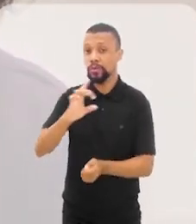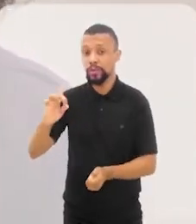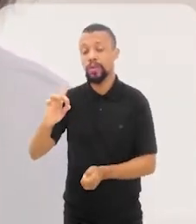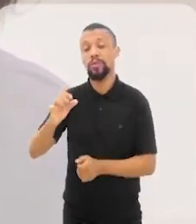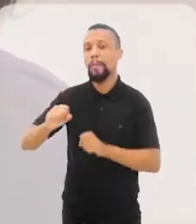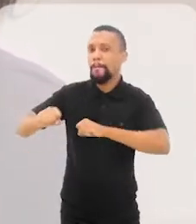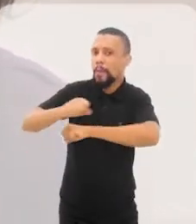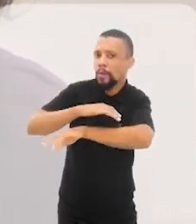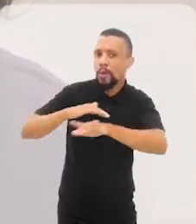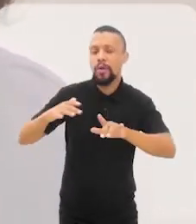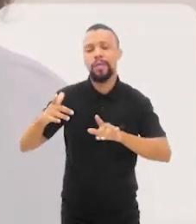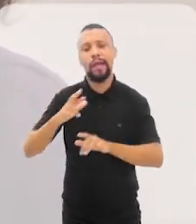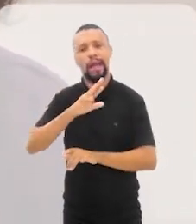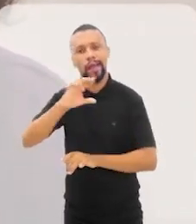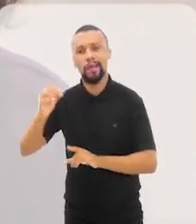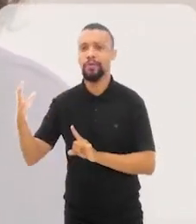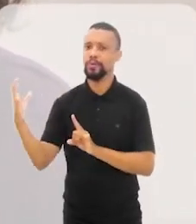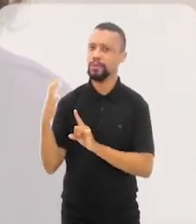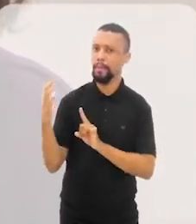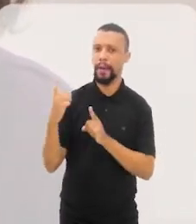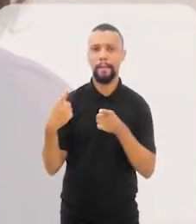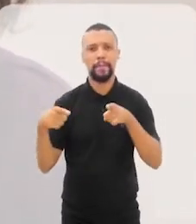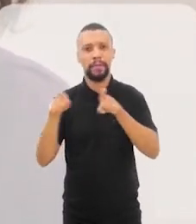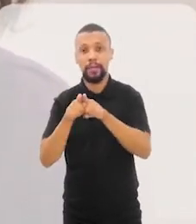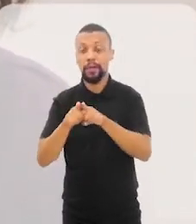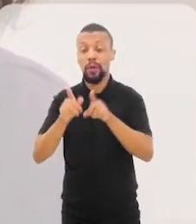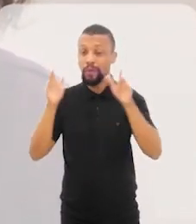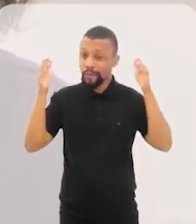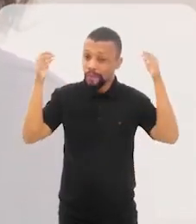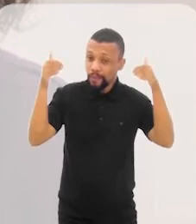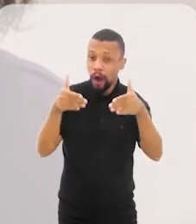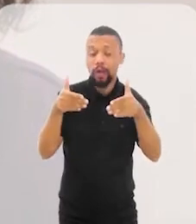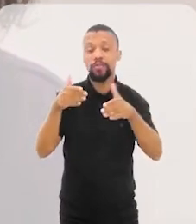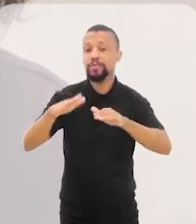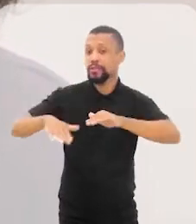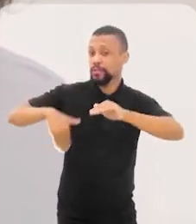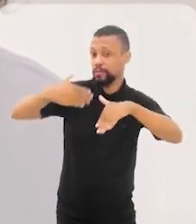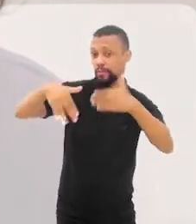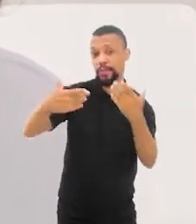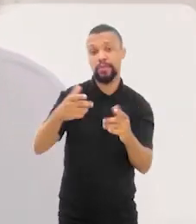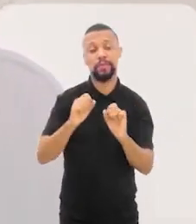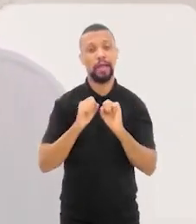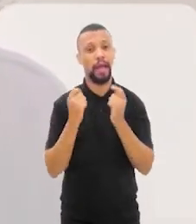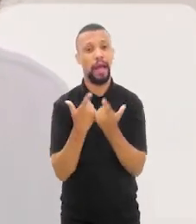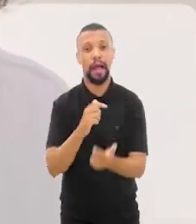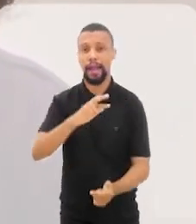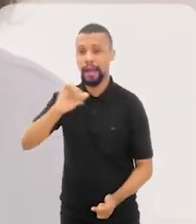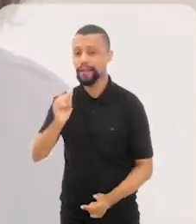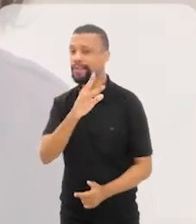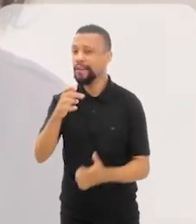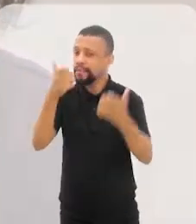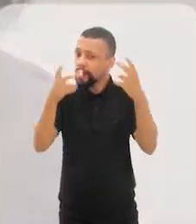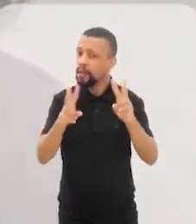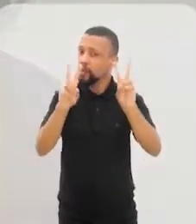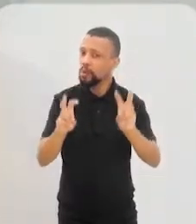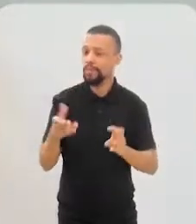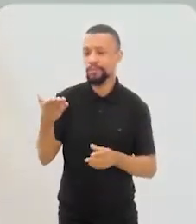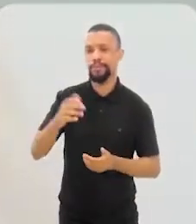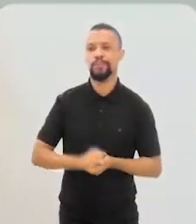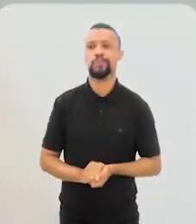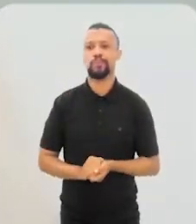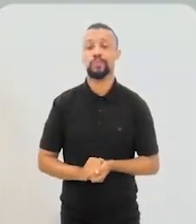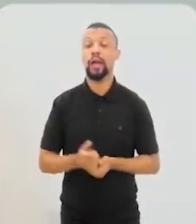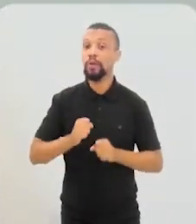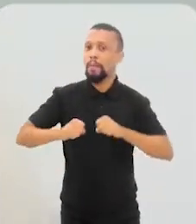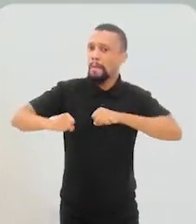do movimento Rio de Impacto, em parceria com o Fórum de Desenvolvimento da Alerj, Carla Panissé, do SEBRAE, fala sobre esse trabalho. O Movimento Rio